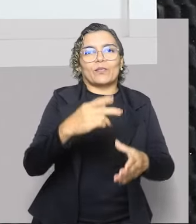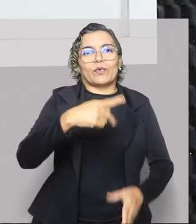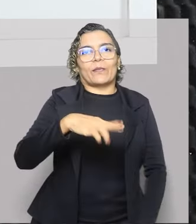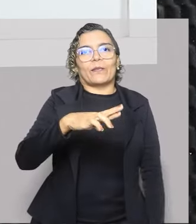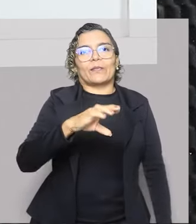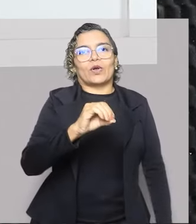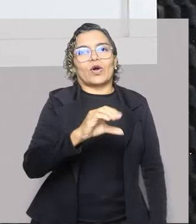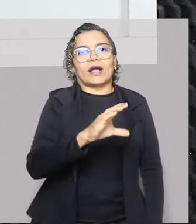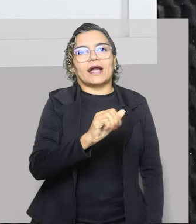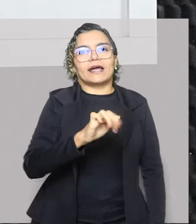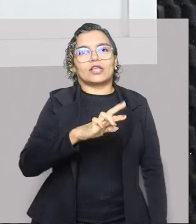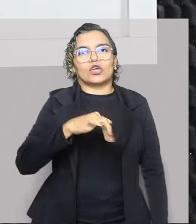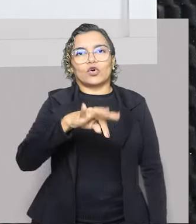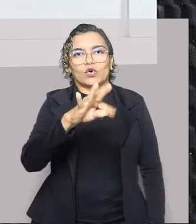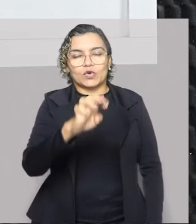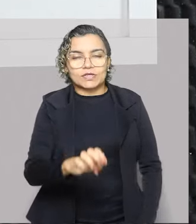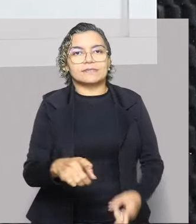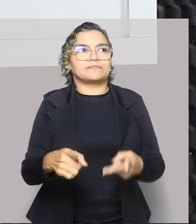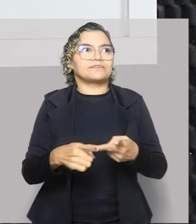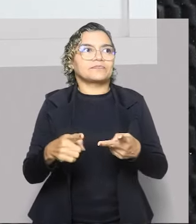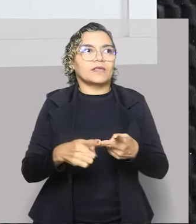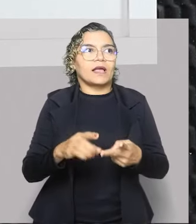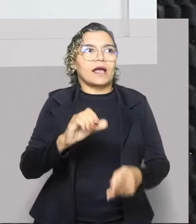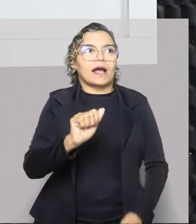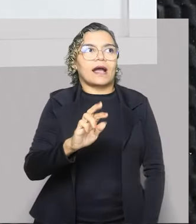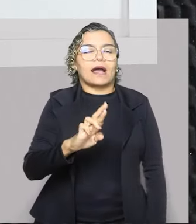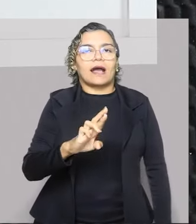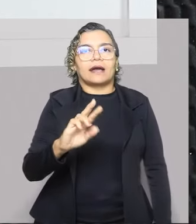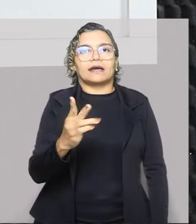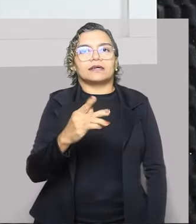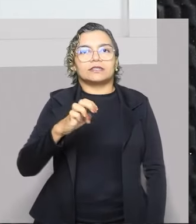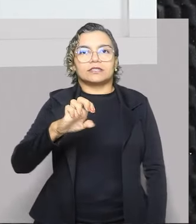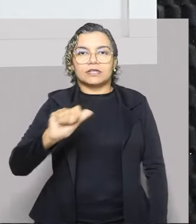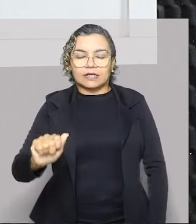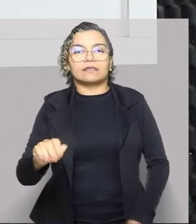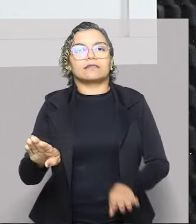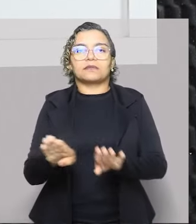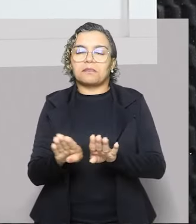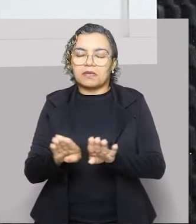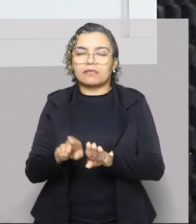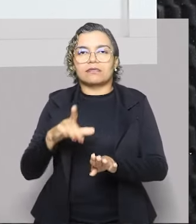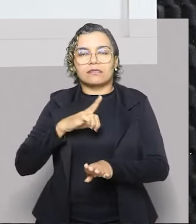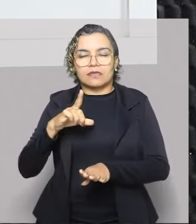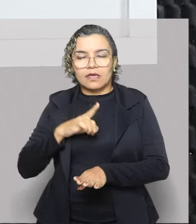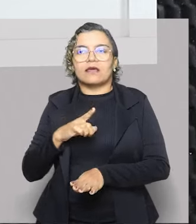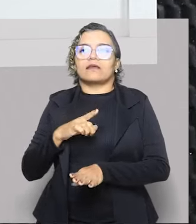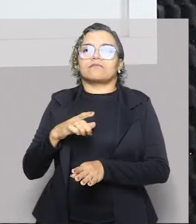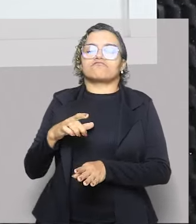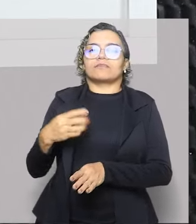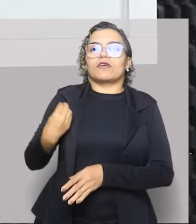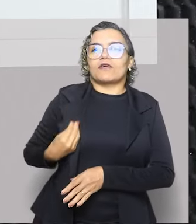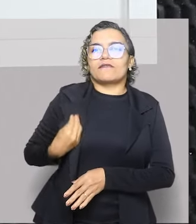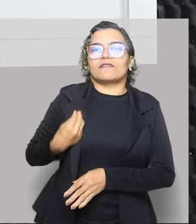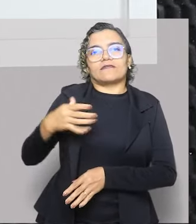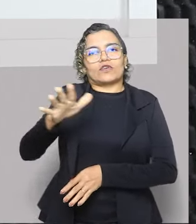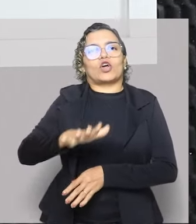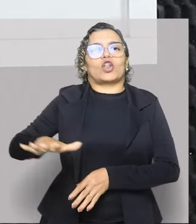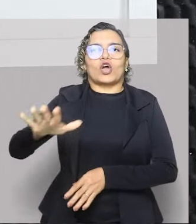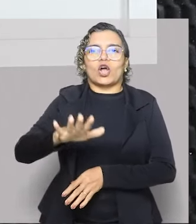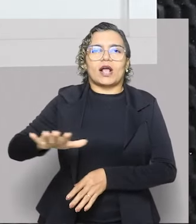áqua que traz aí os organismos procariontes que são mais estremos que vivem em locais ali né em condições